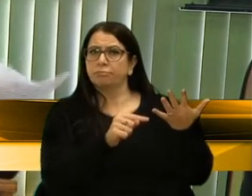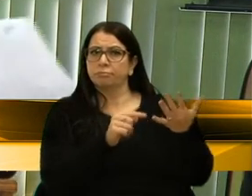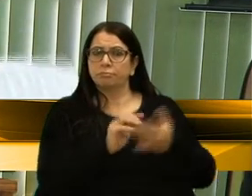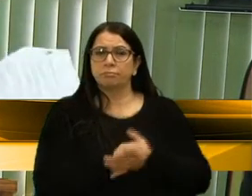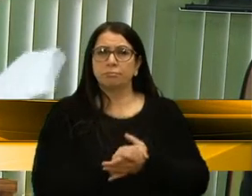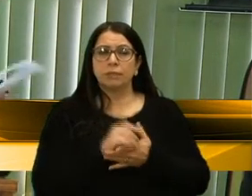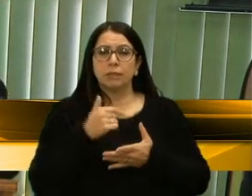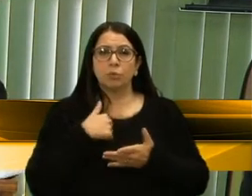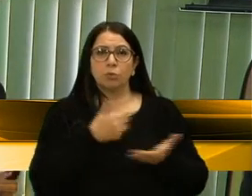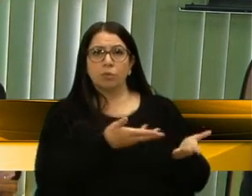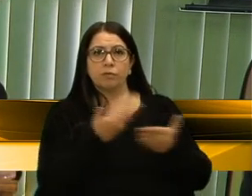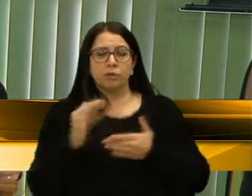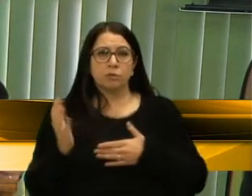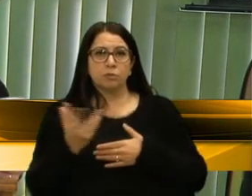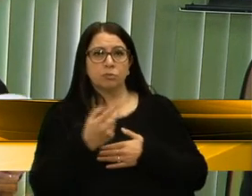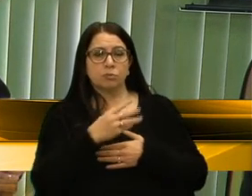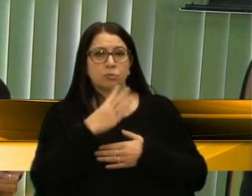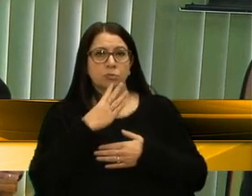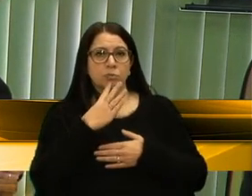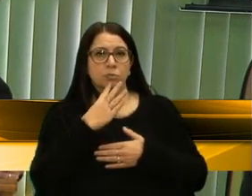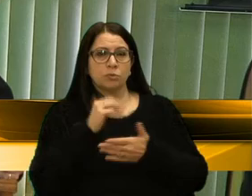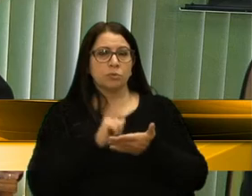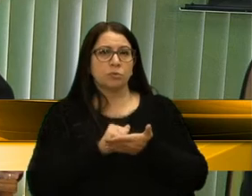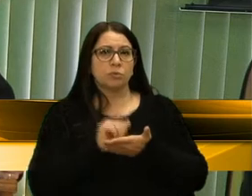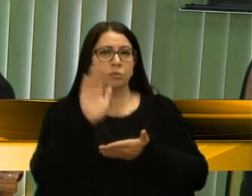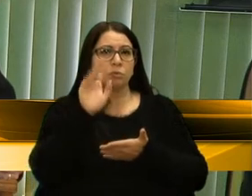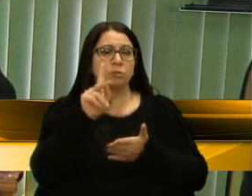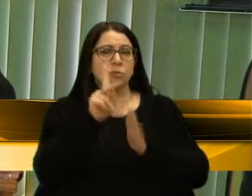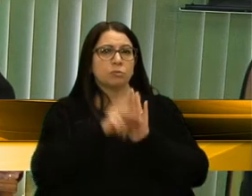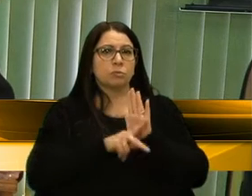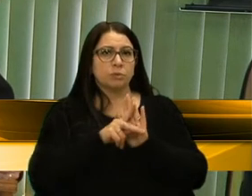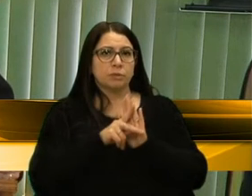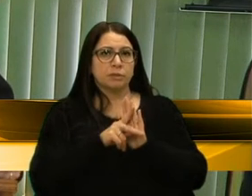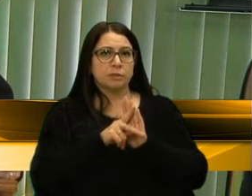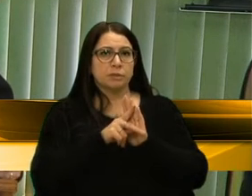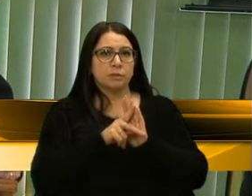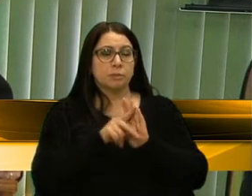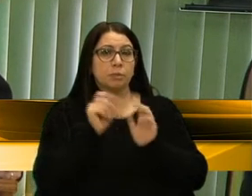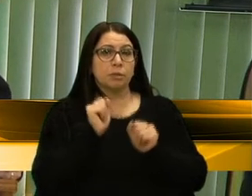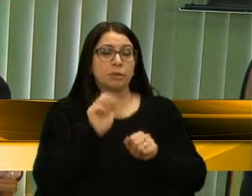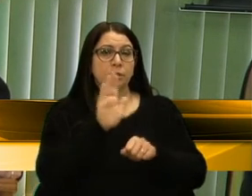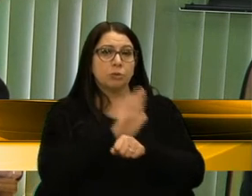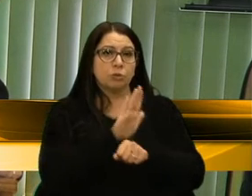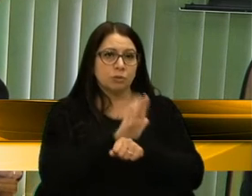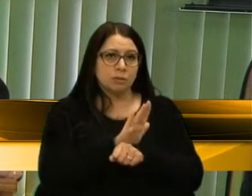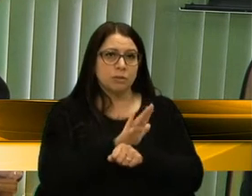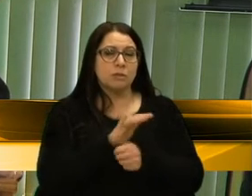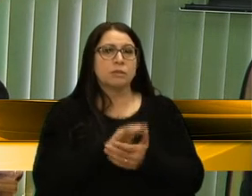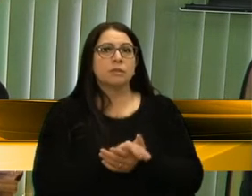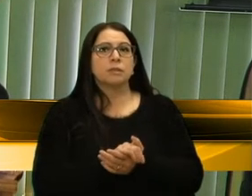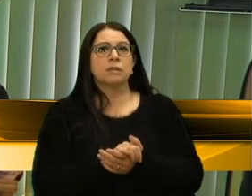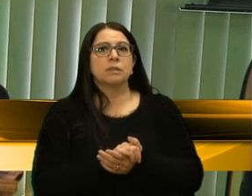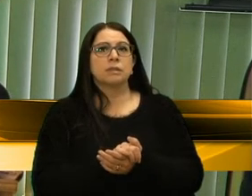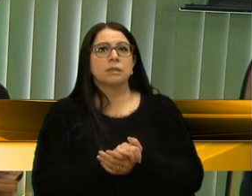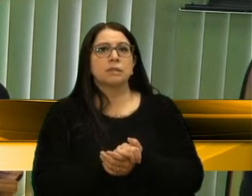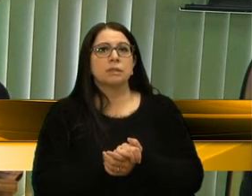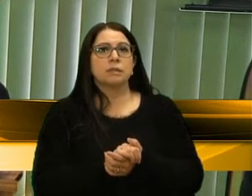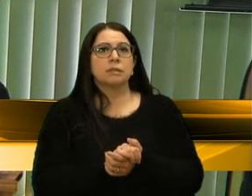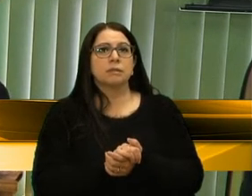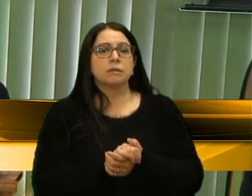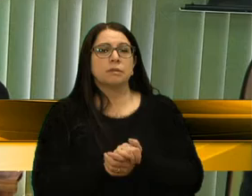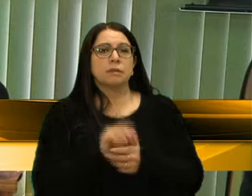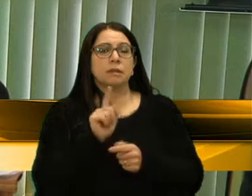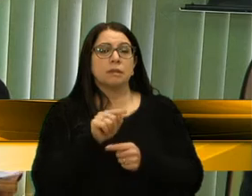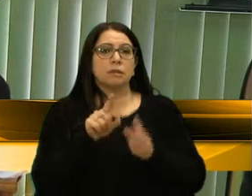Eu convido a todos para conhecerem o projeto, poderem contribuir, né? Essa é